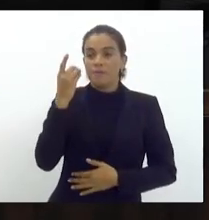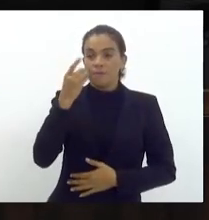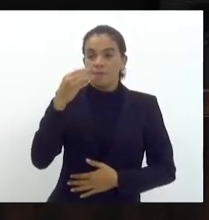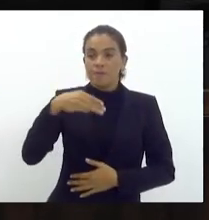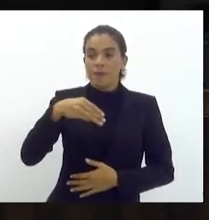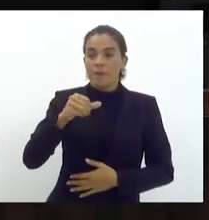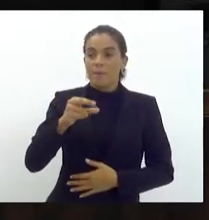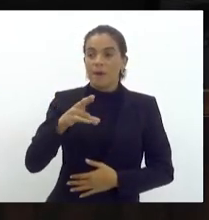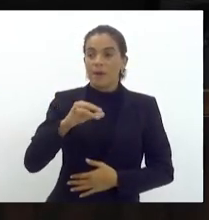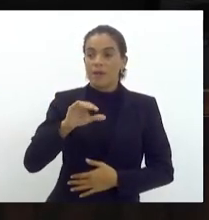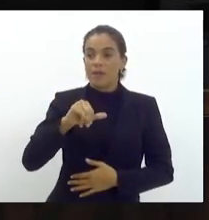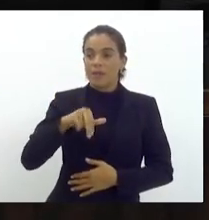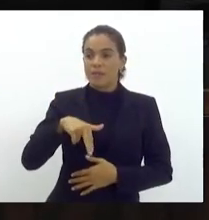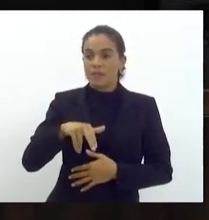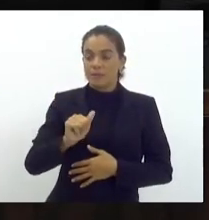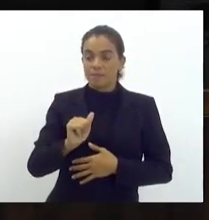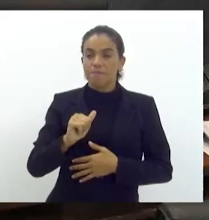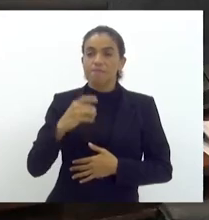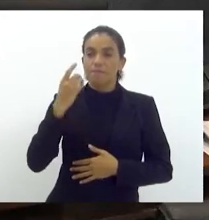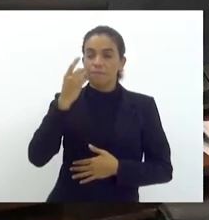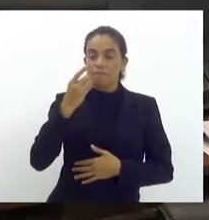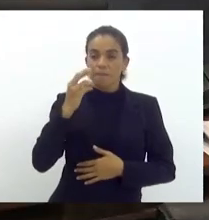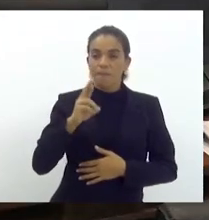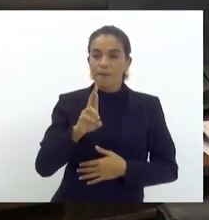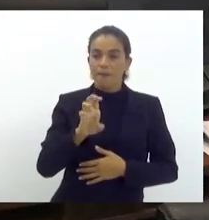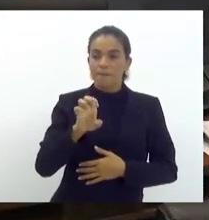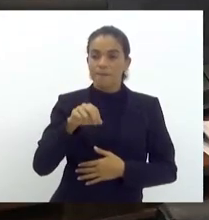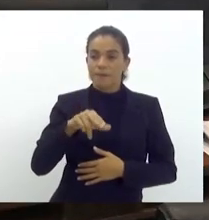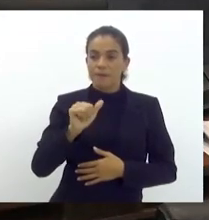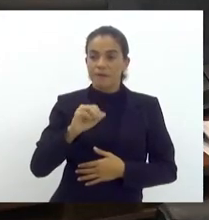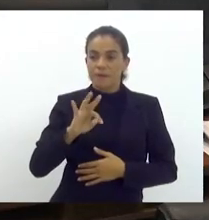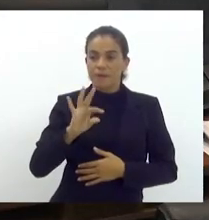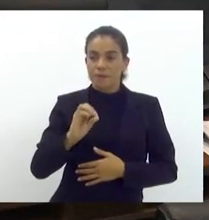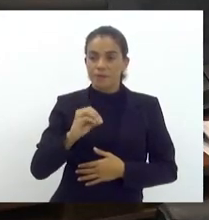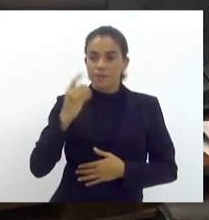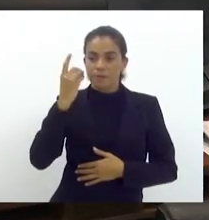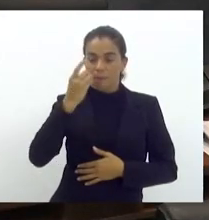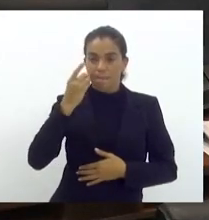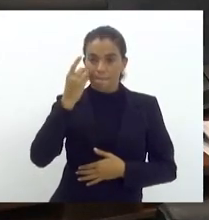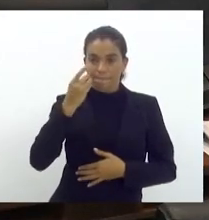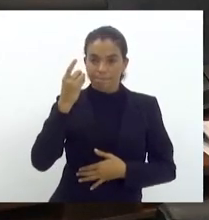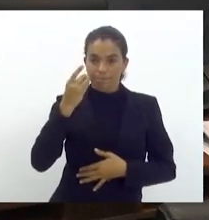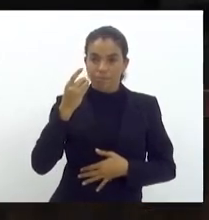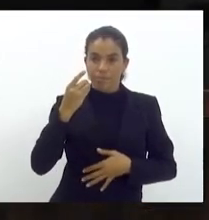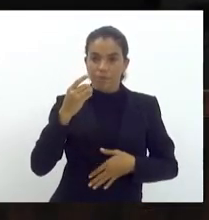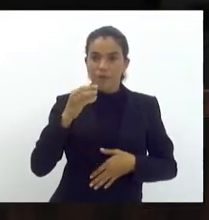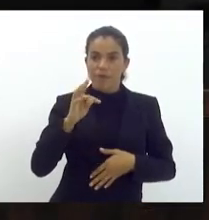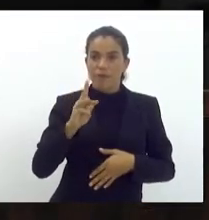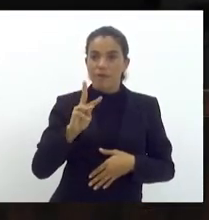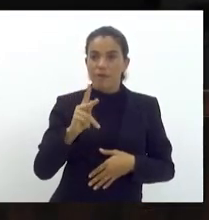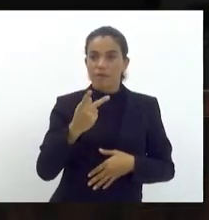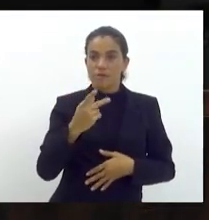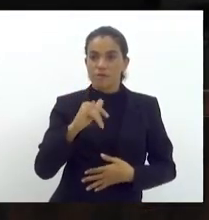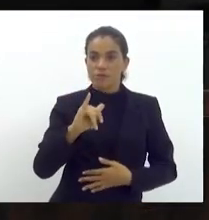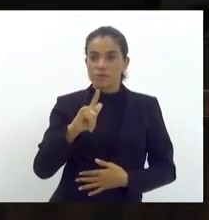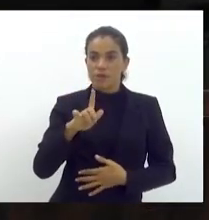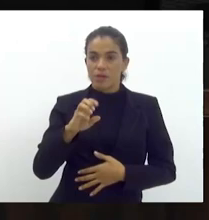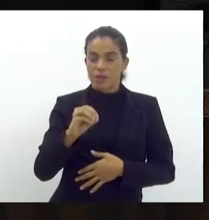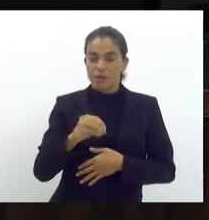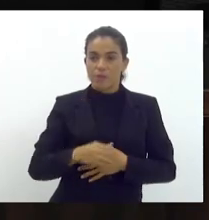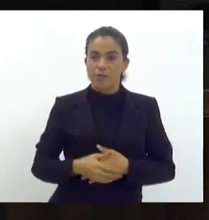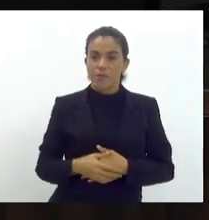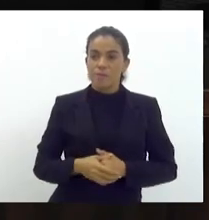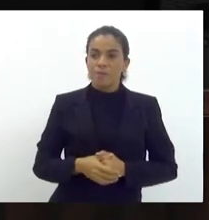Marina do MST Deputado Renato Machado e deputado Thiago Gagliasso